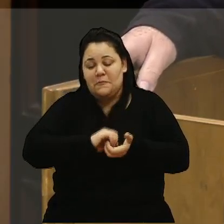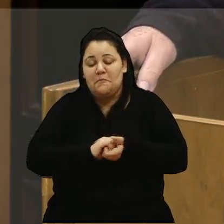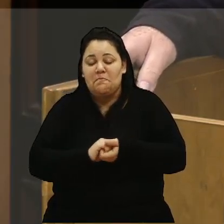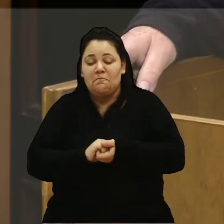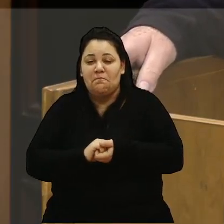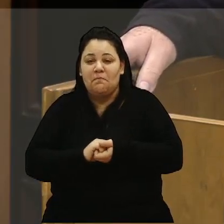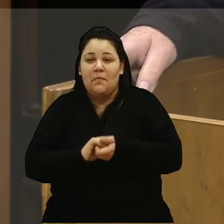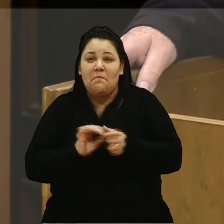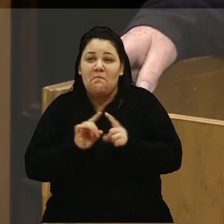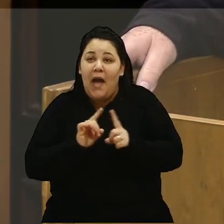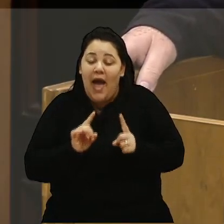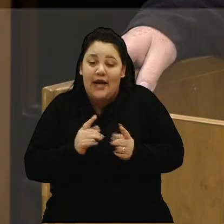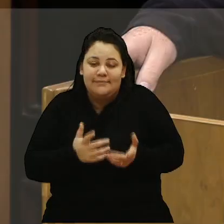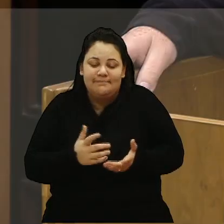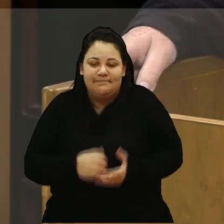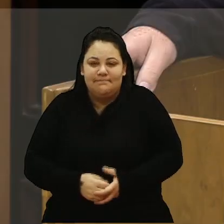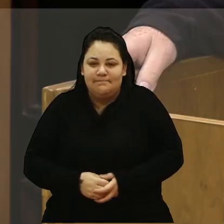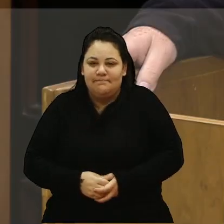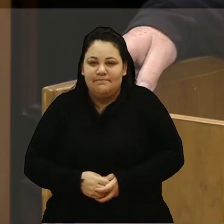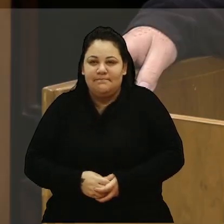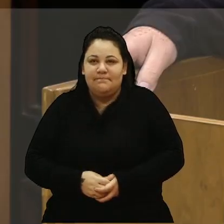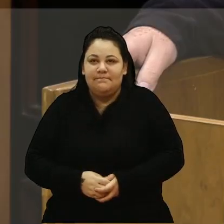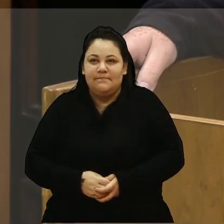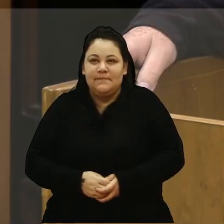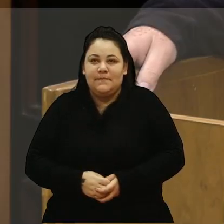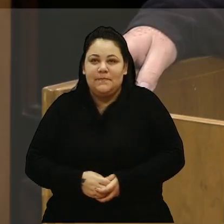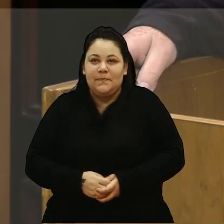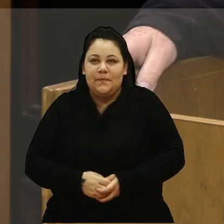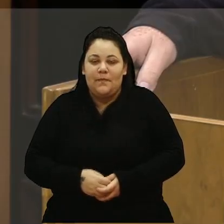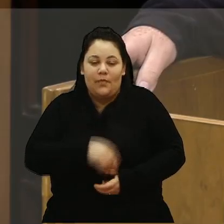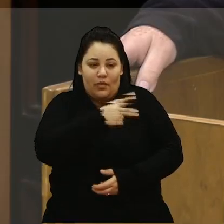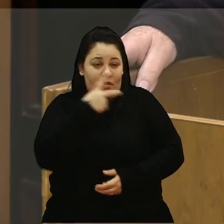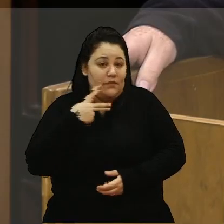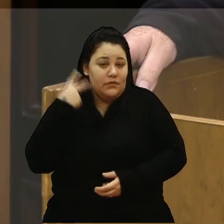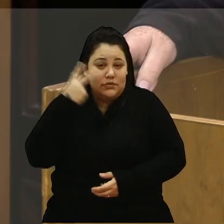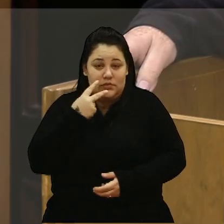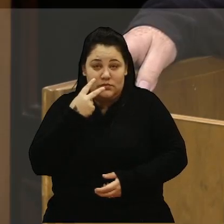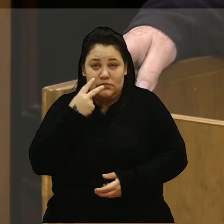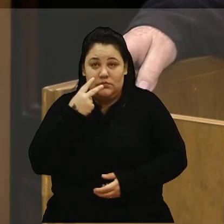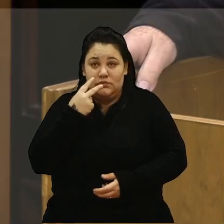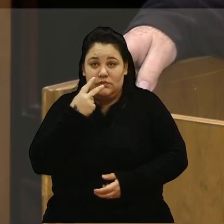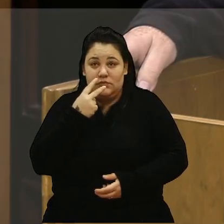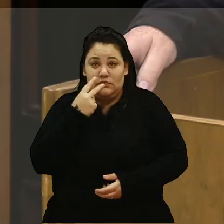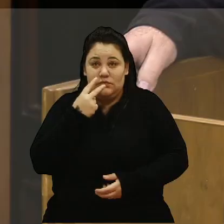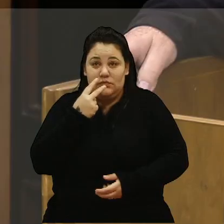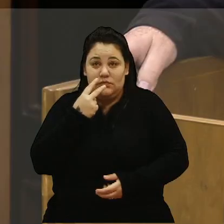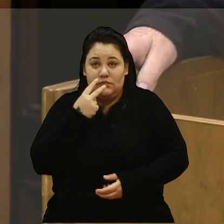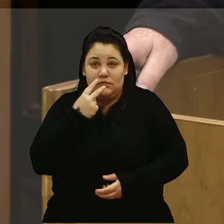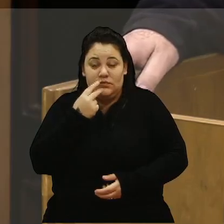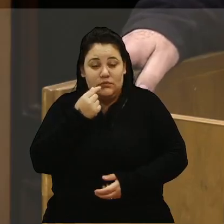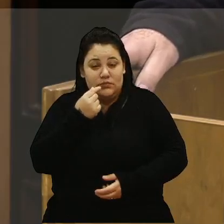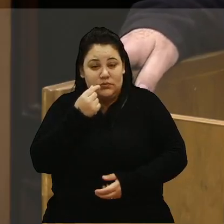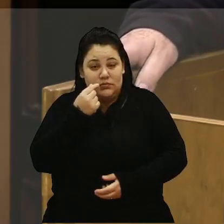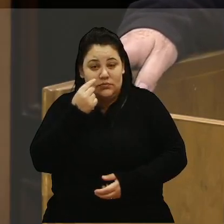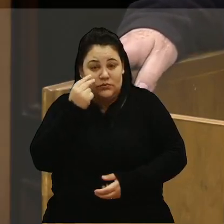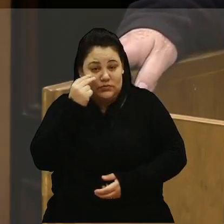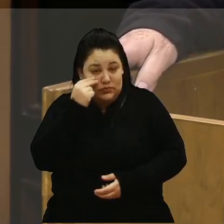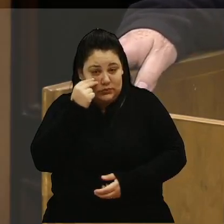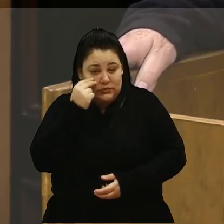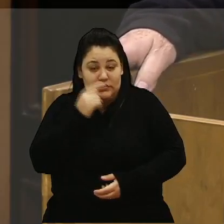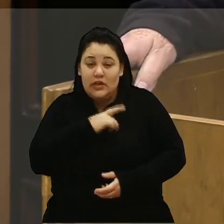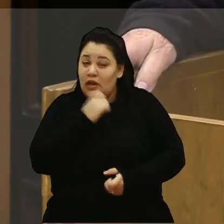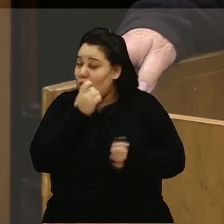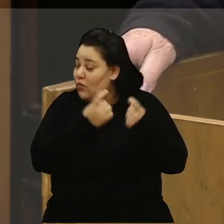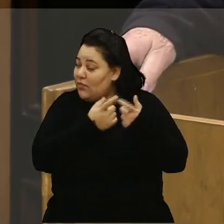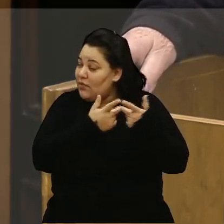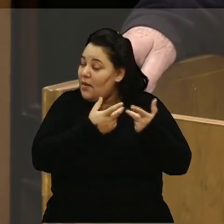Mas, por um lado, vereador Cláudio Libardi, tem as coisas boas que também estão